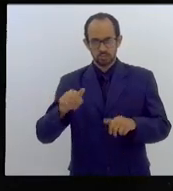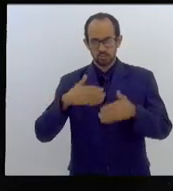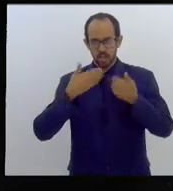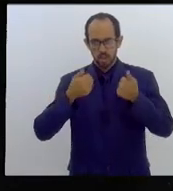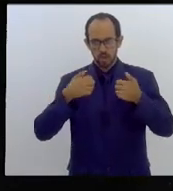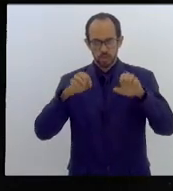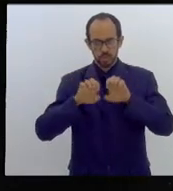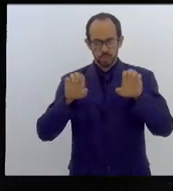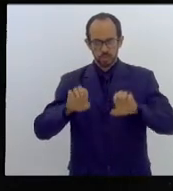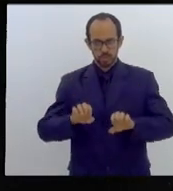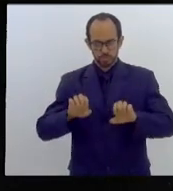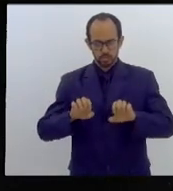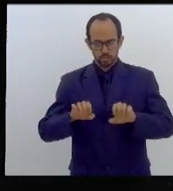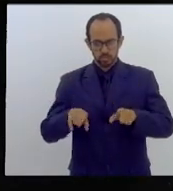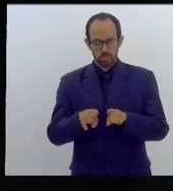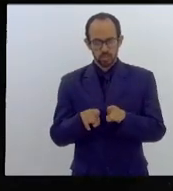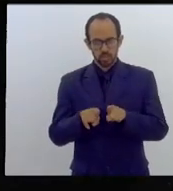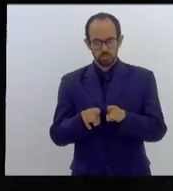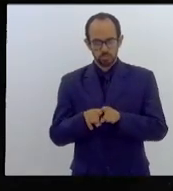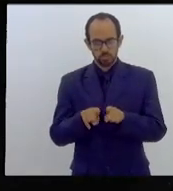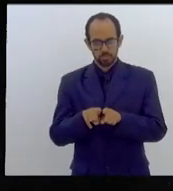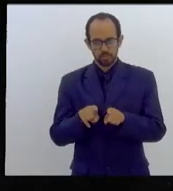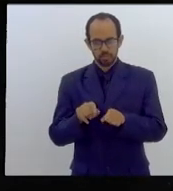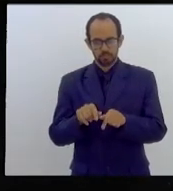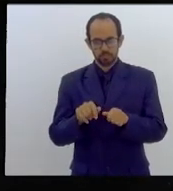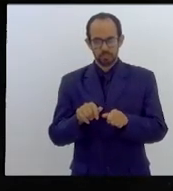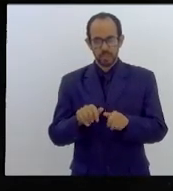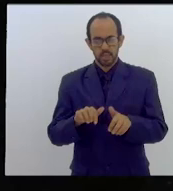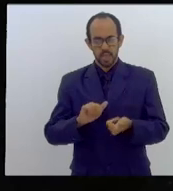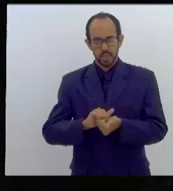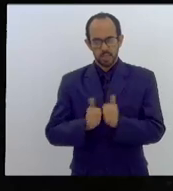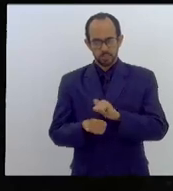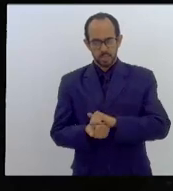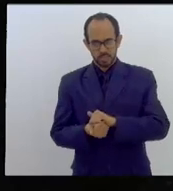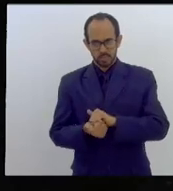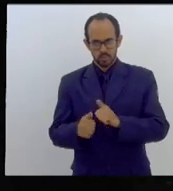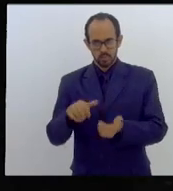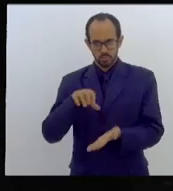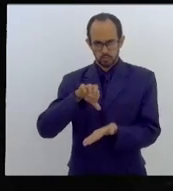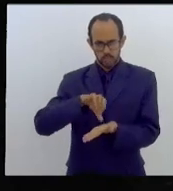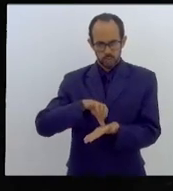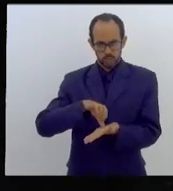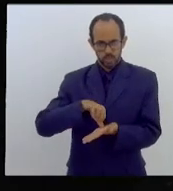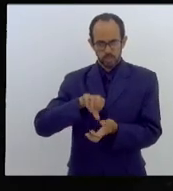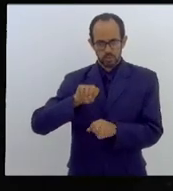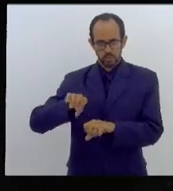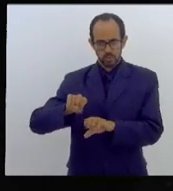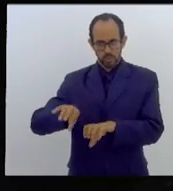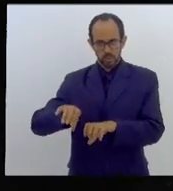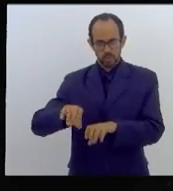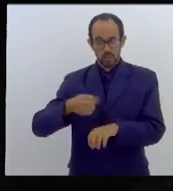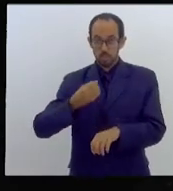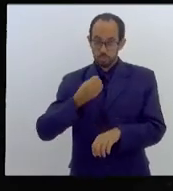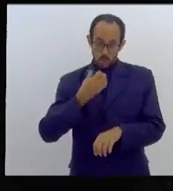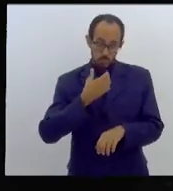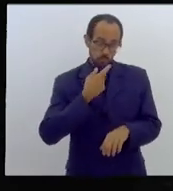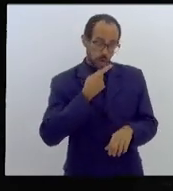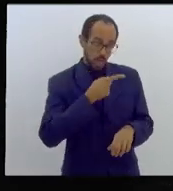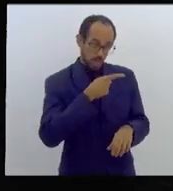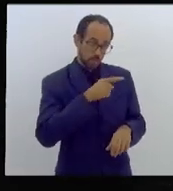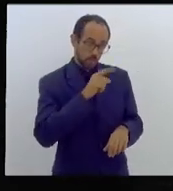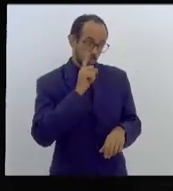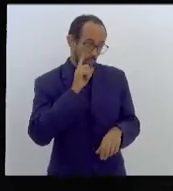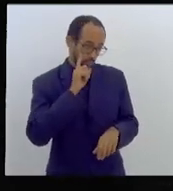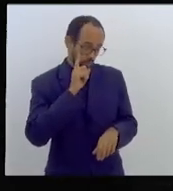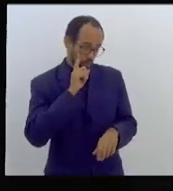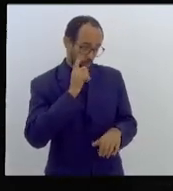também reequipamento das unidades escolares, e é bom que se diga que um dia sim, outro também, a gente tem